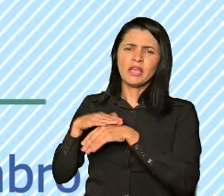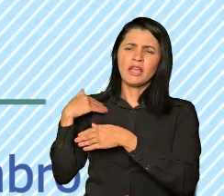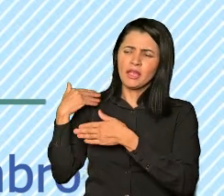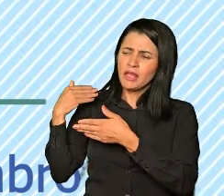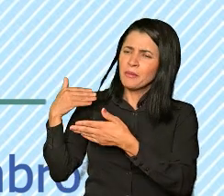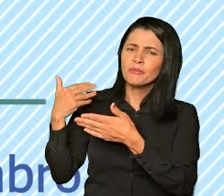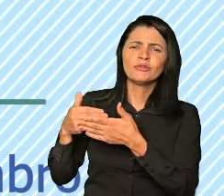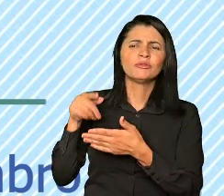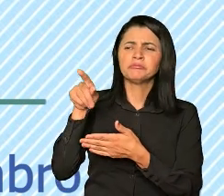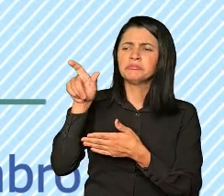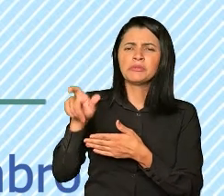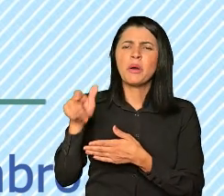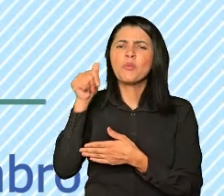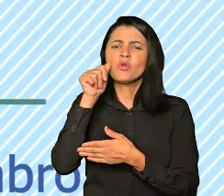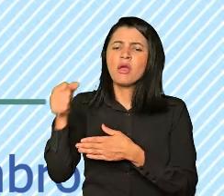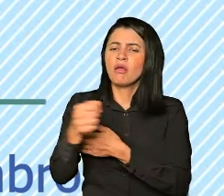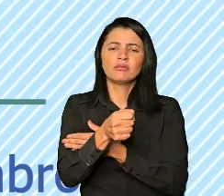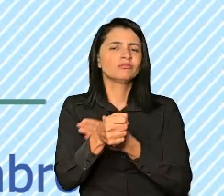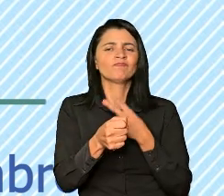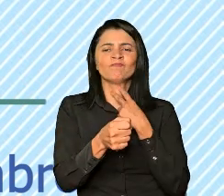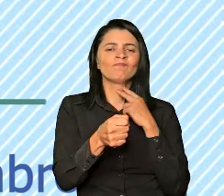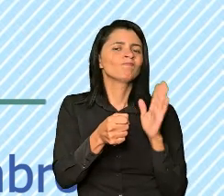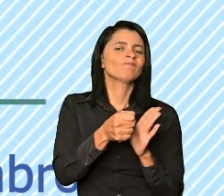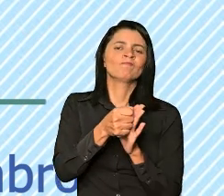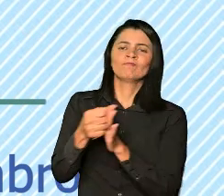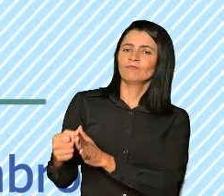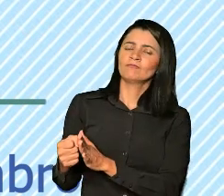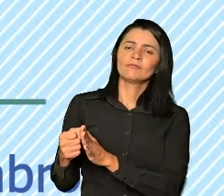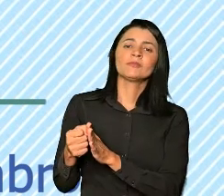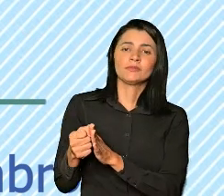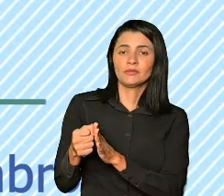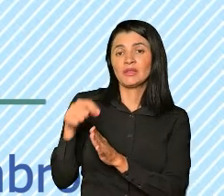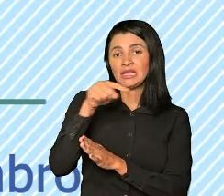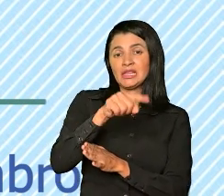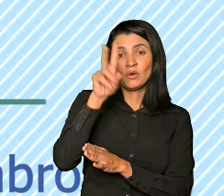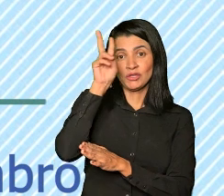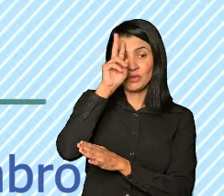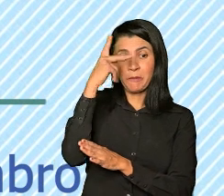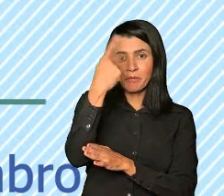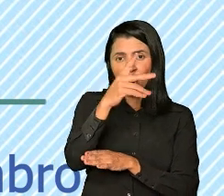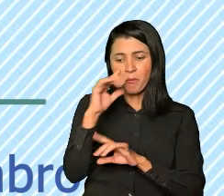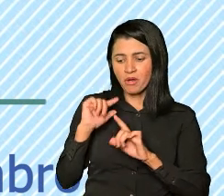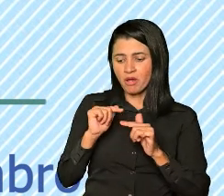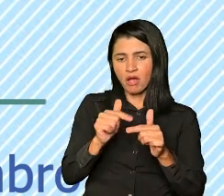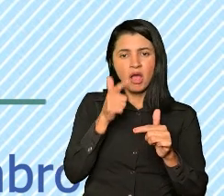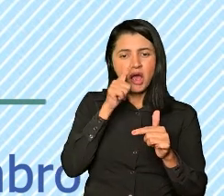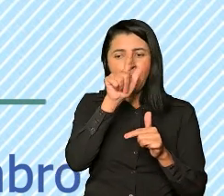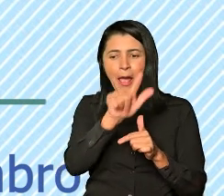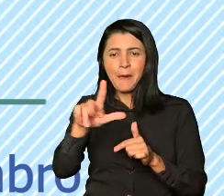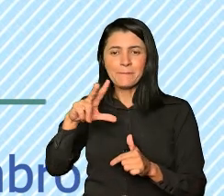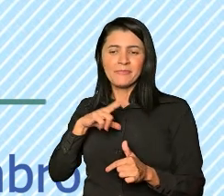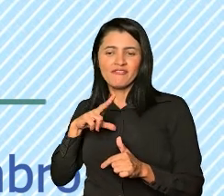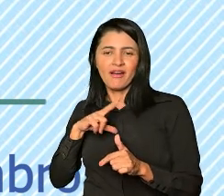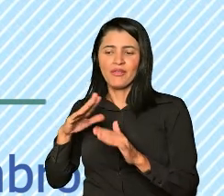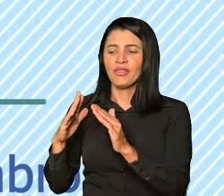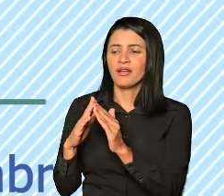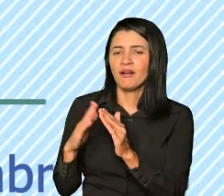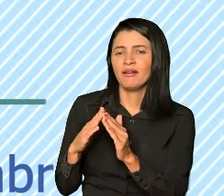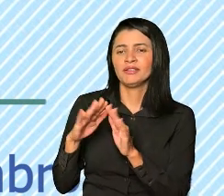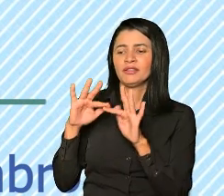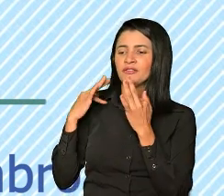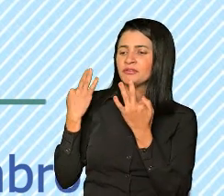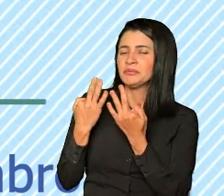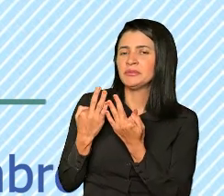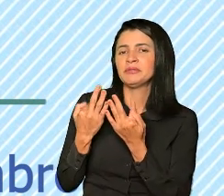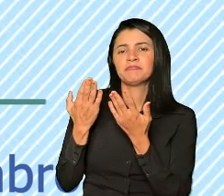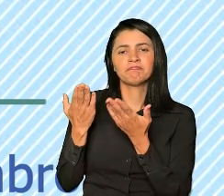à mulher o espaço público, a historiografia tradicional não dava conta do espaço privado, da casa, da